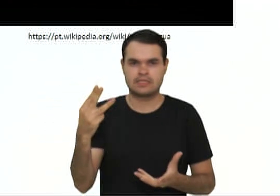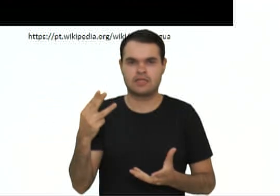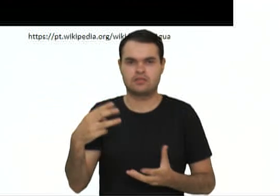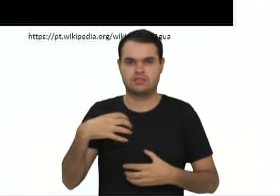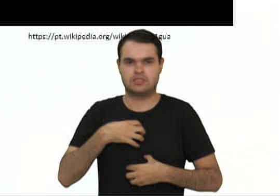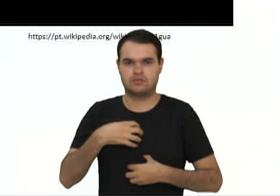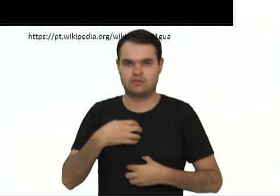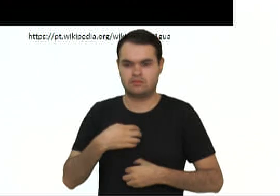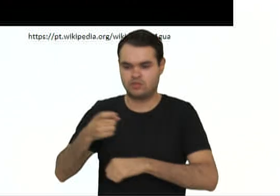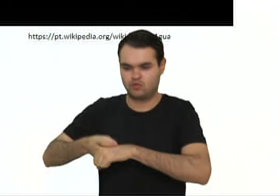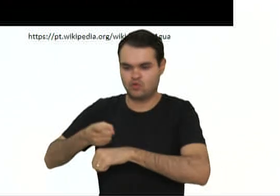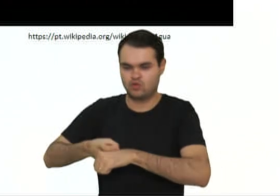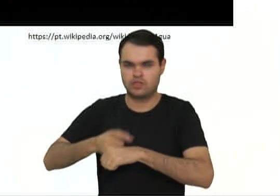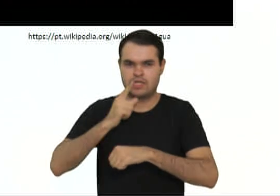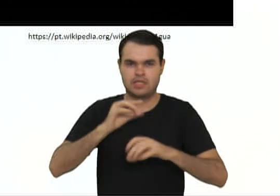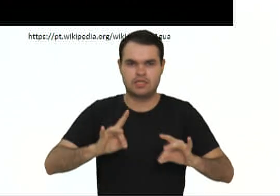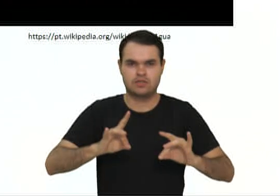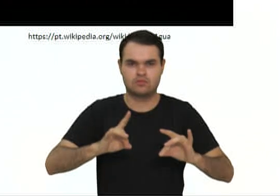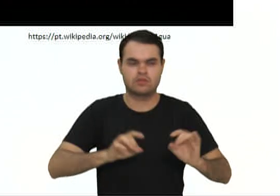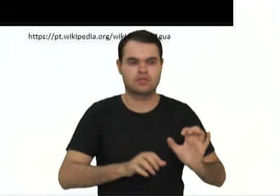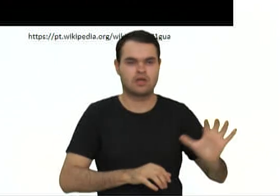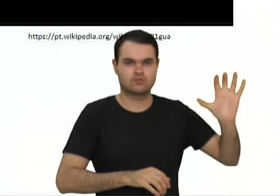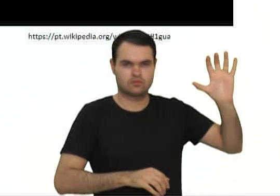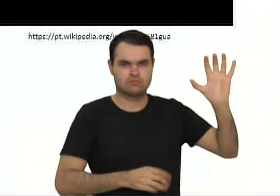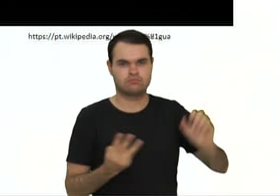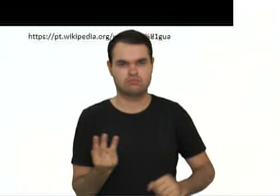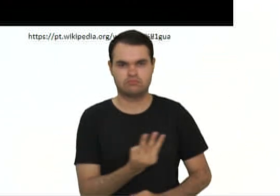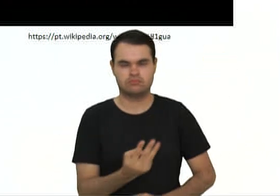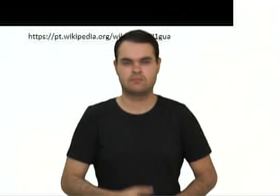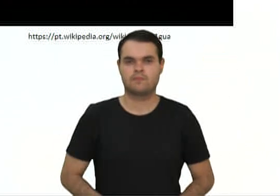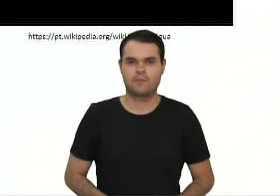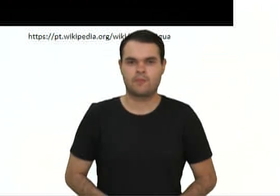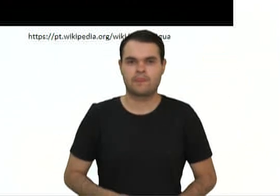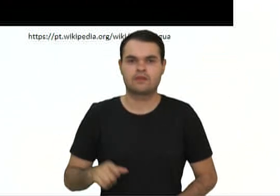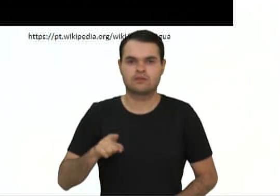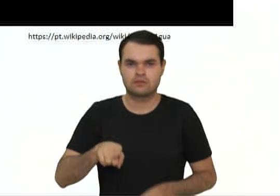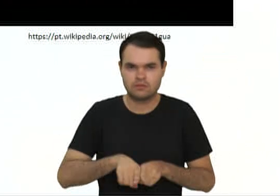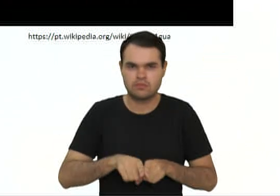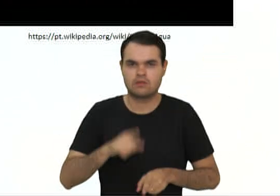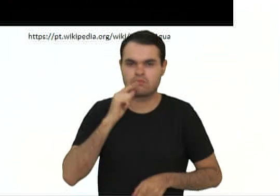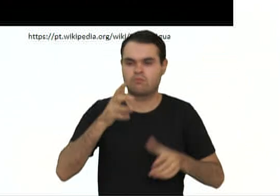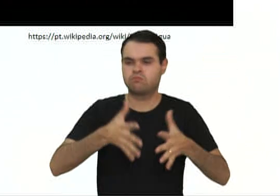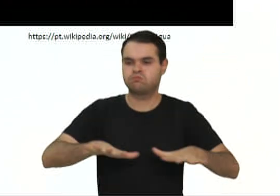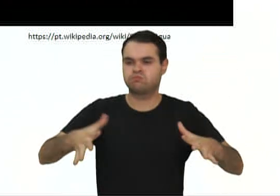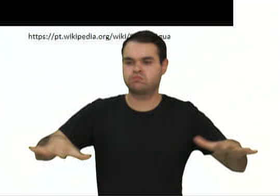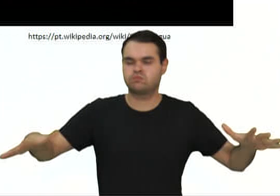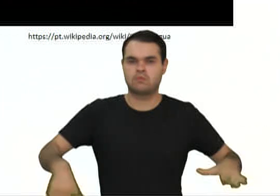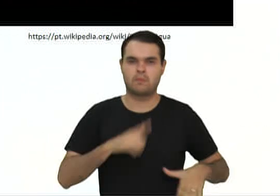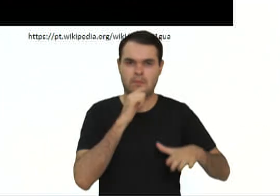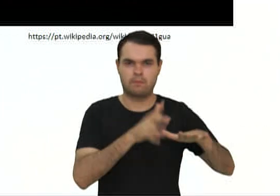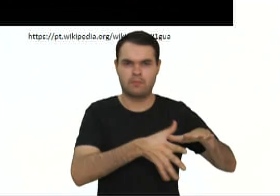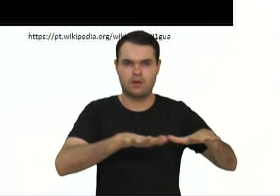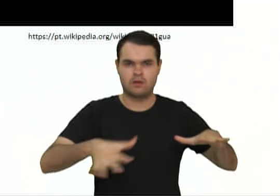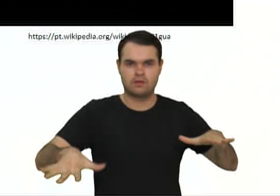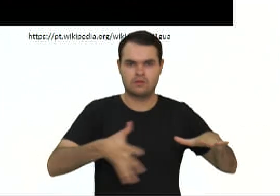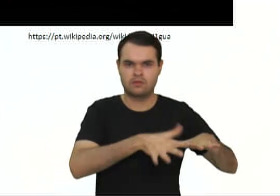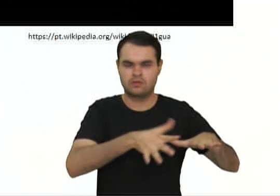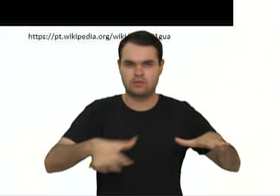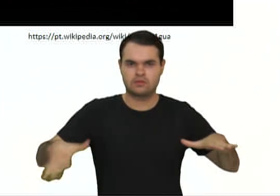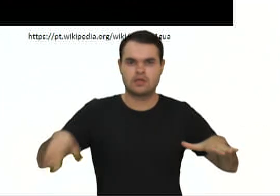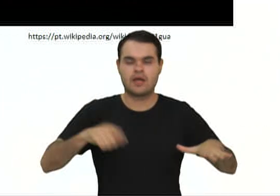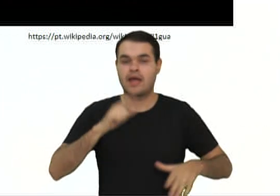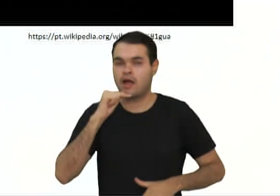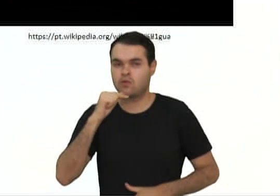físicos: sólido, líquido e gasoso. E também os oceanos e mares são compostos por água salgada. Já